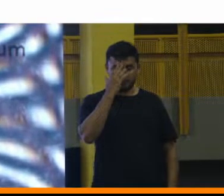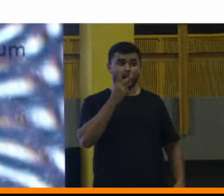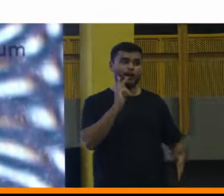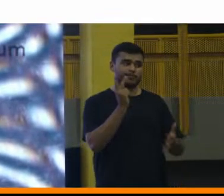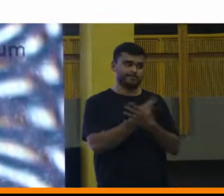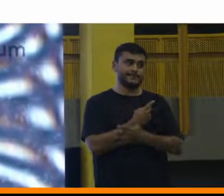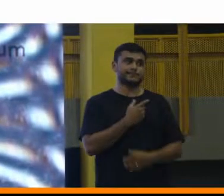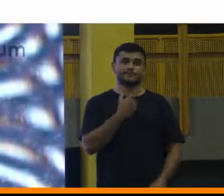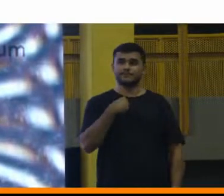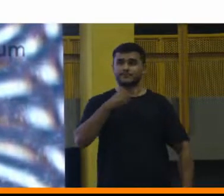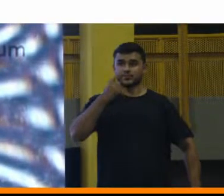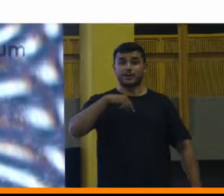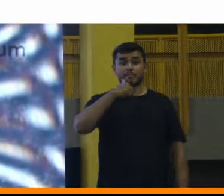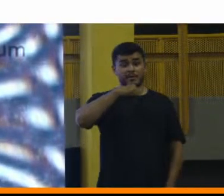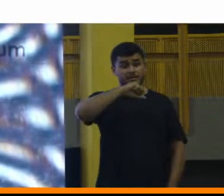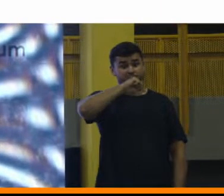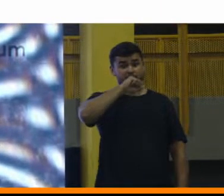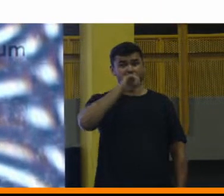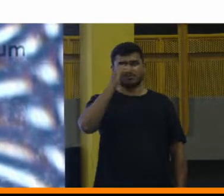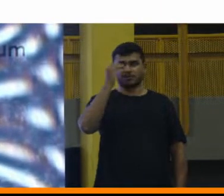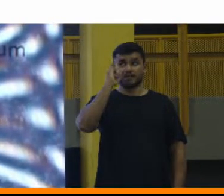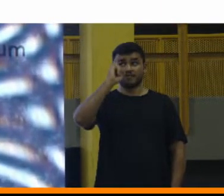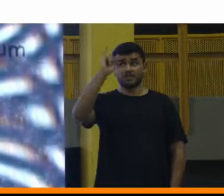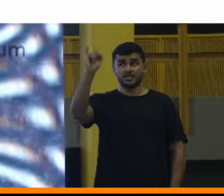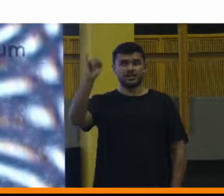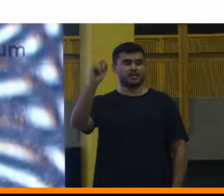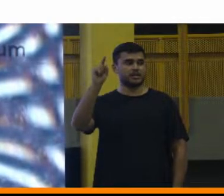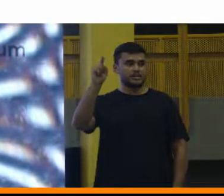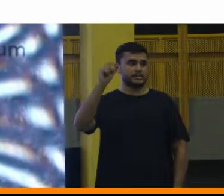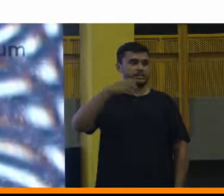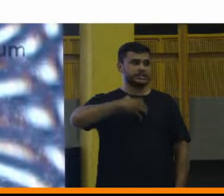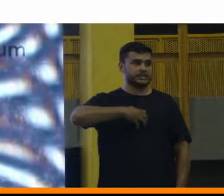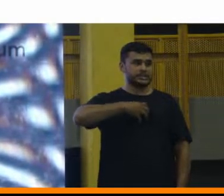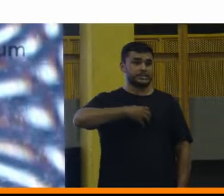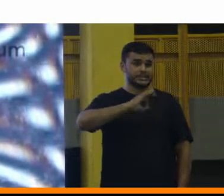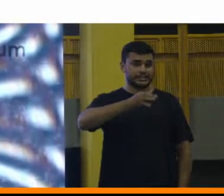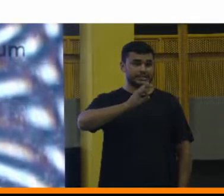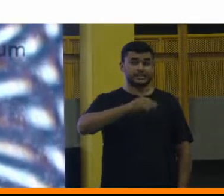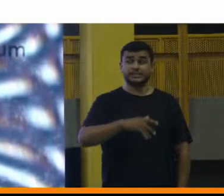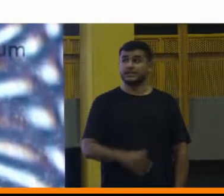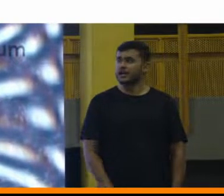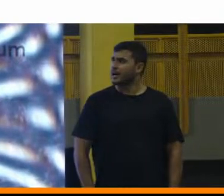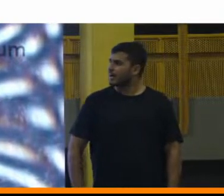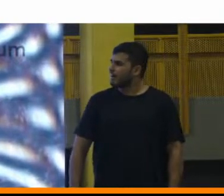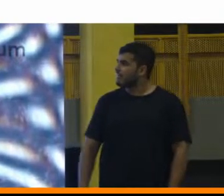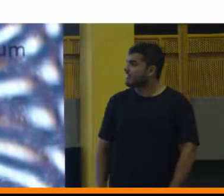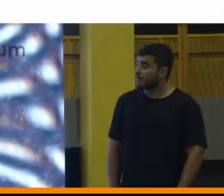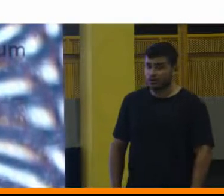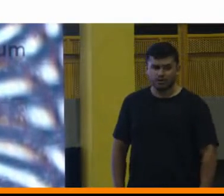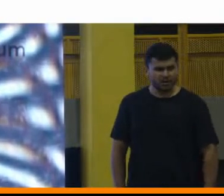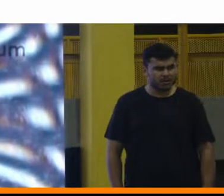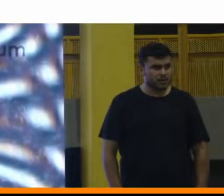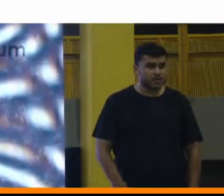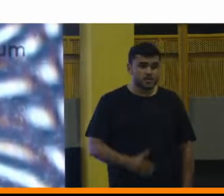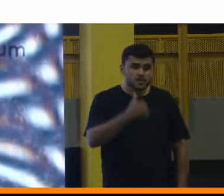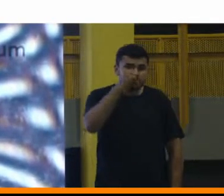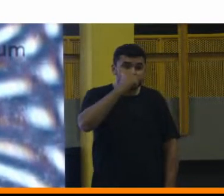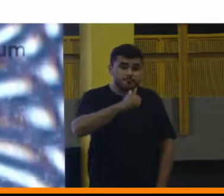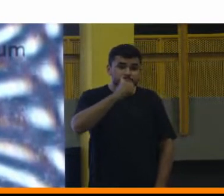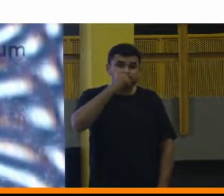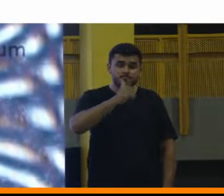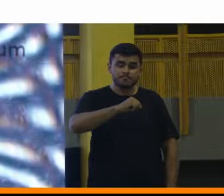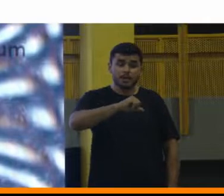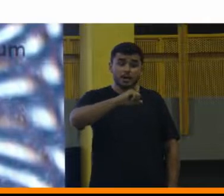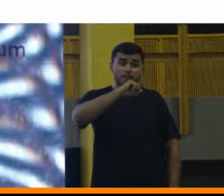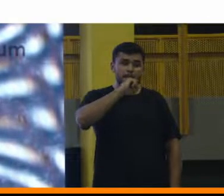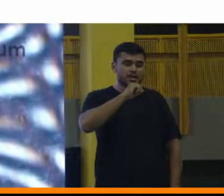Bom, mas essa mãe não quer dar uma peia física. Ela quer dar uma peia